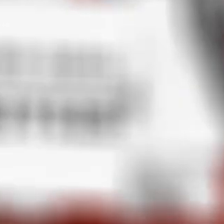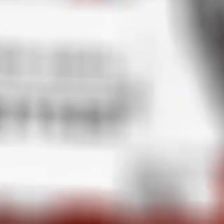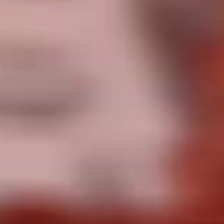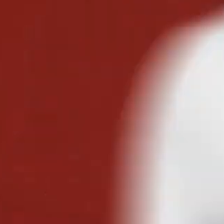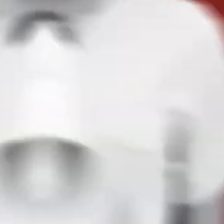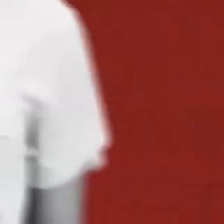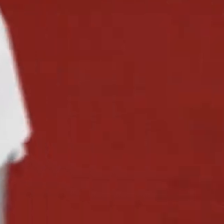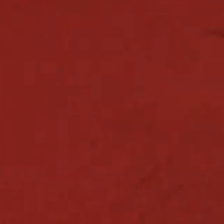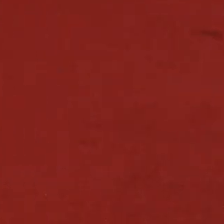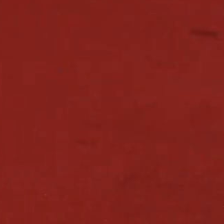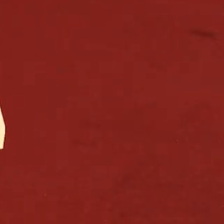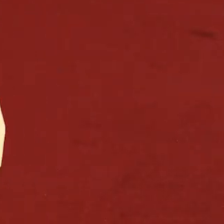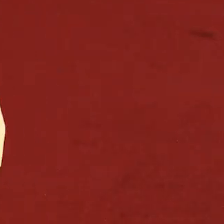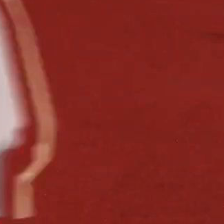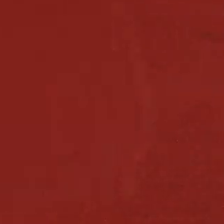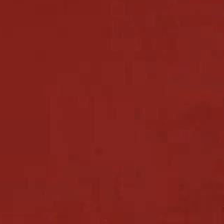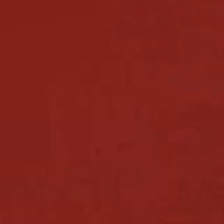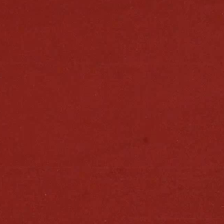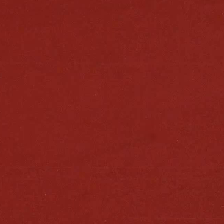Música